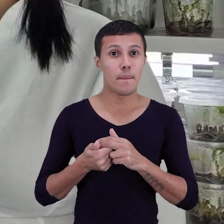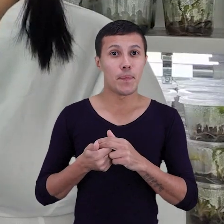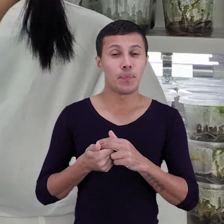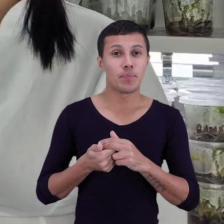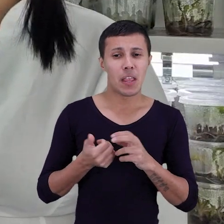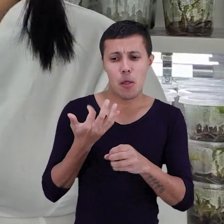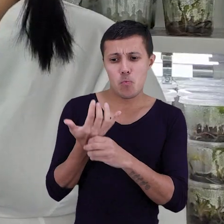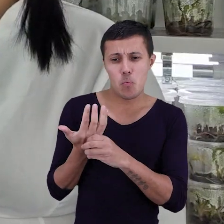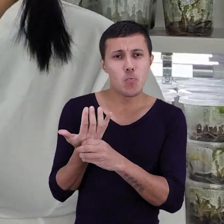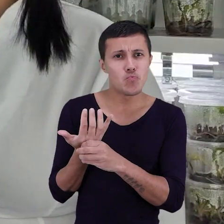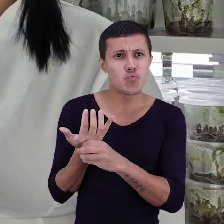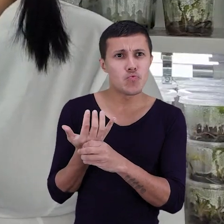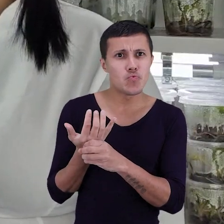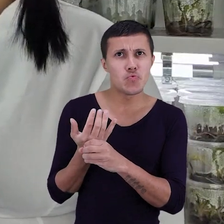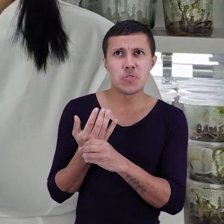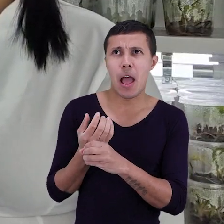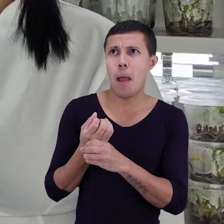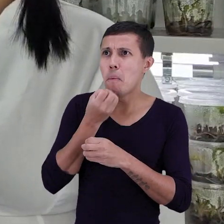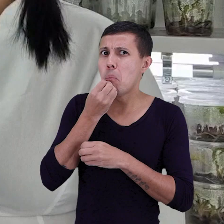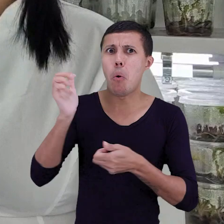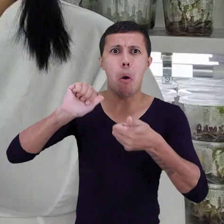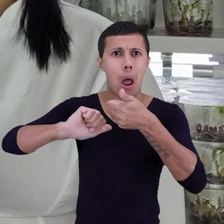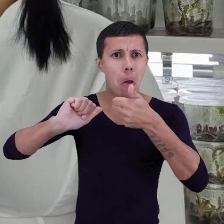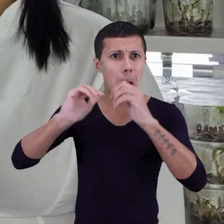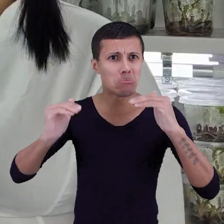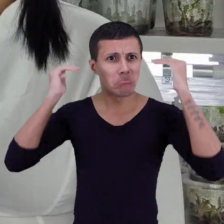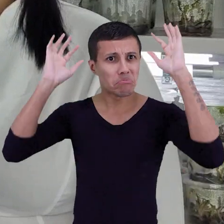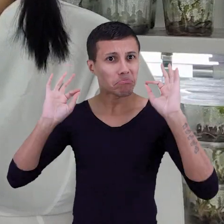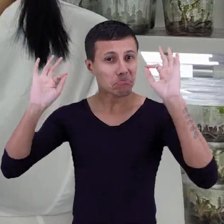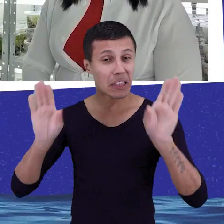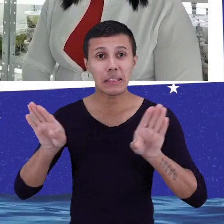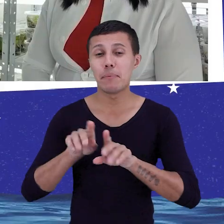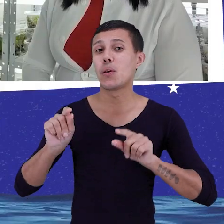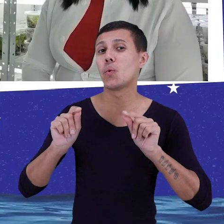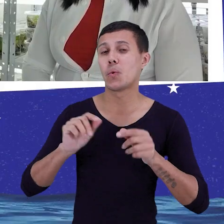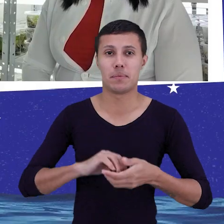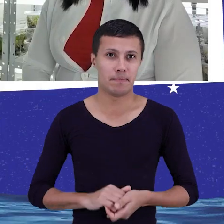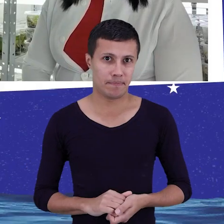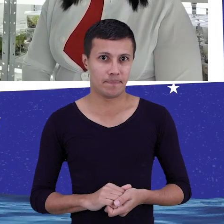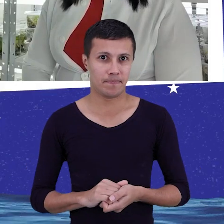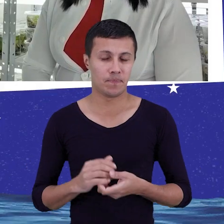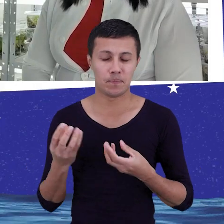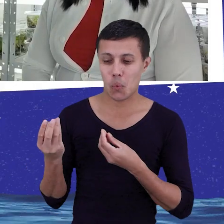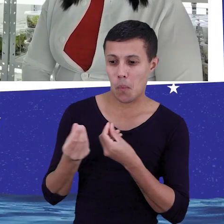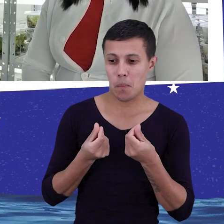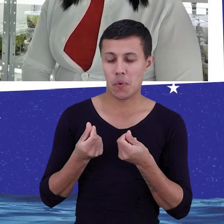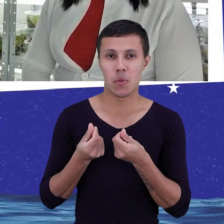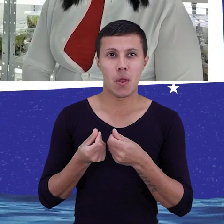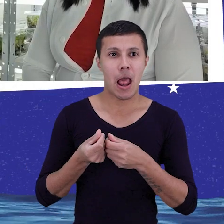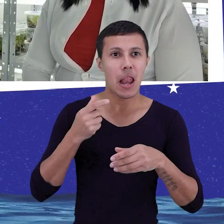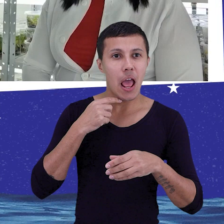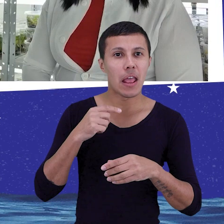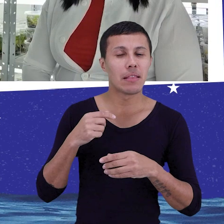muda ser superior, né? Ela também de certa forma, como é